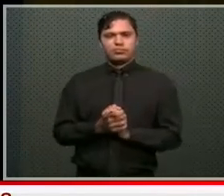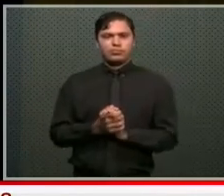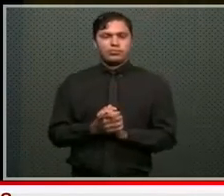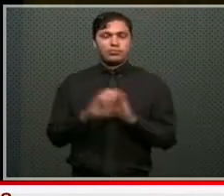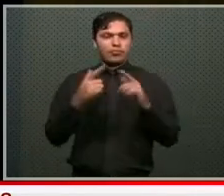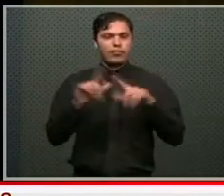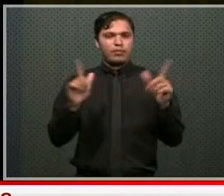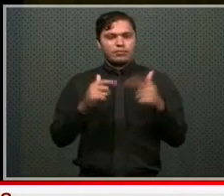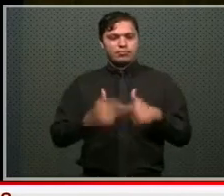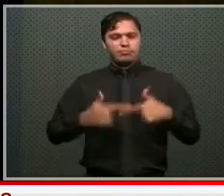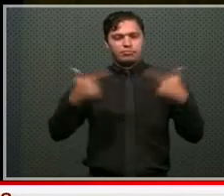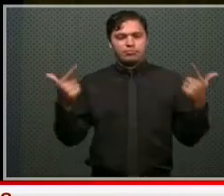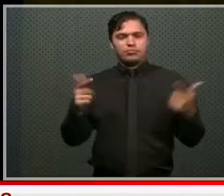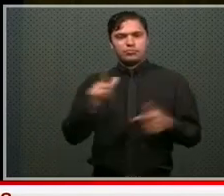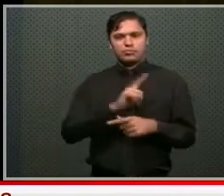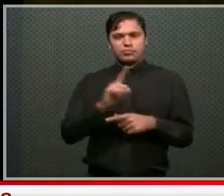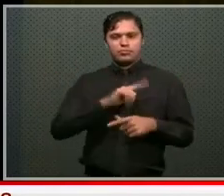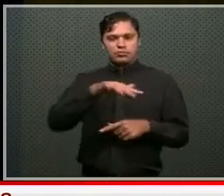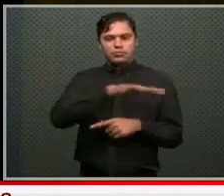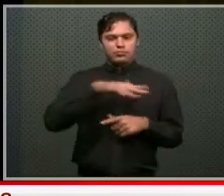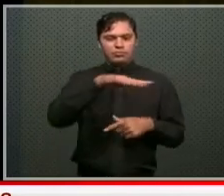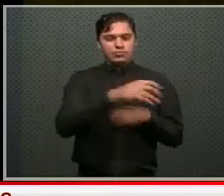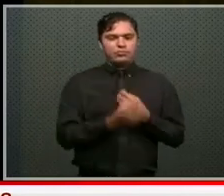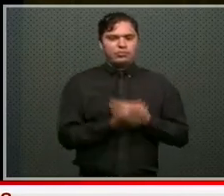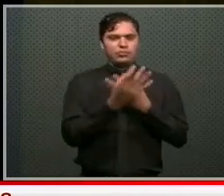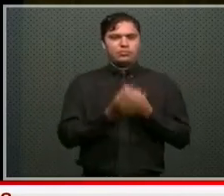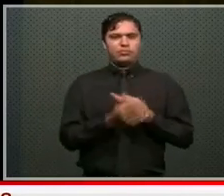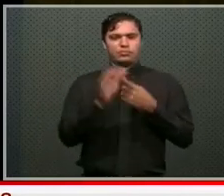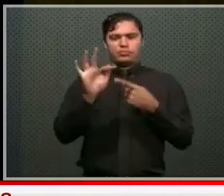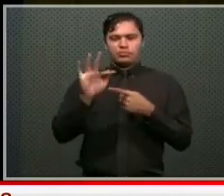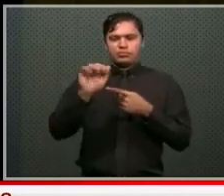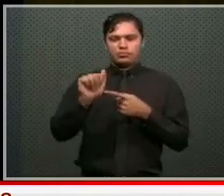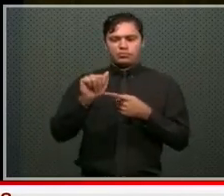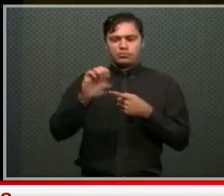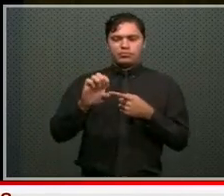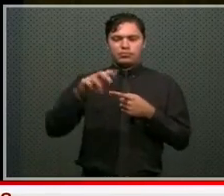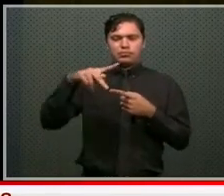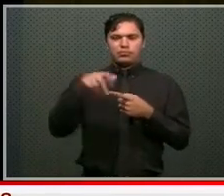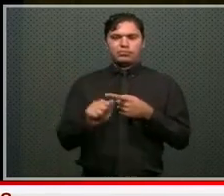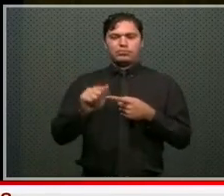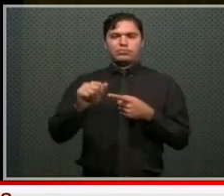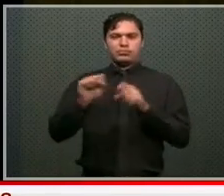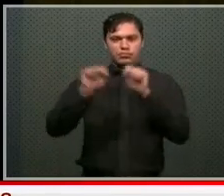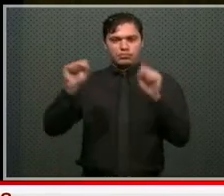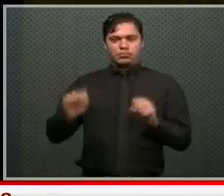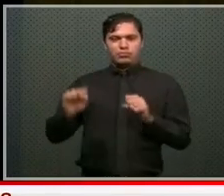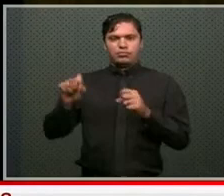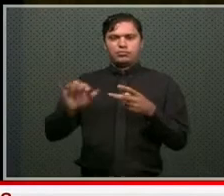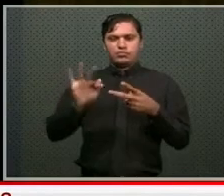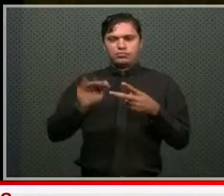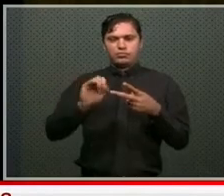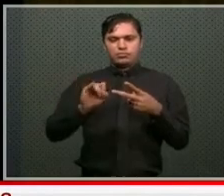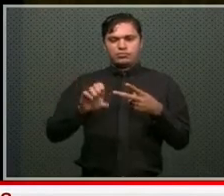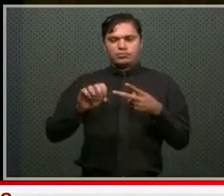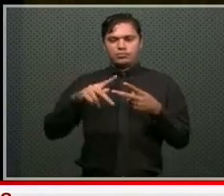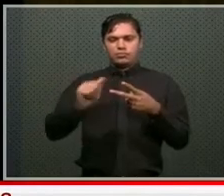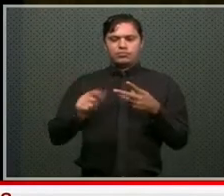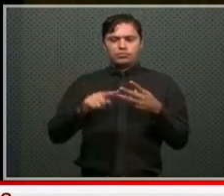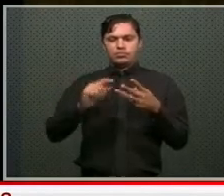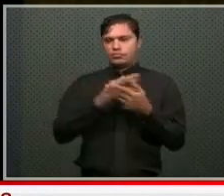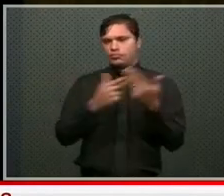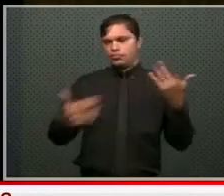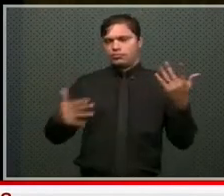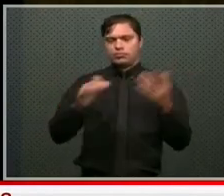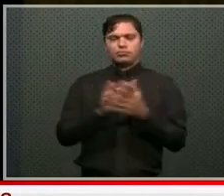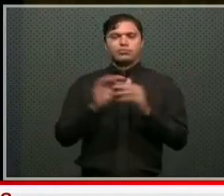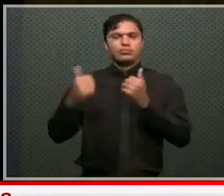o setor produtivo essa aproximação que tem essa época aqui representado no sistema faepa e outras federações nos